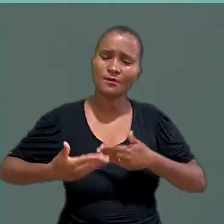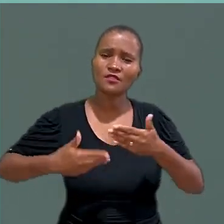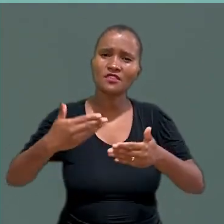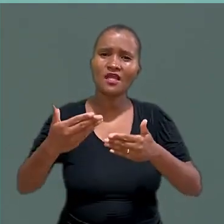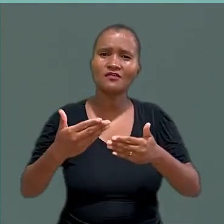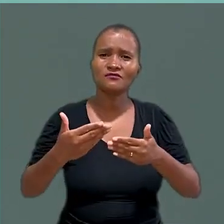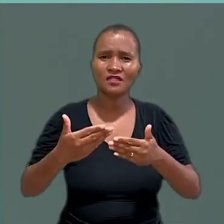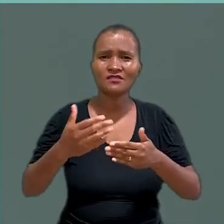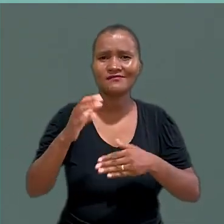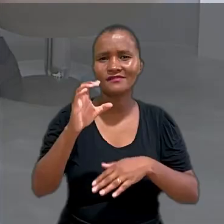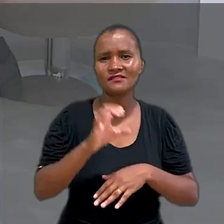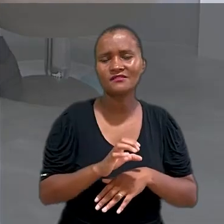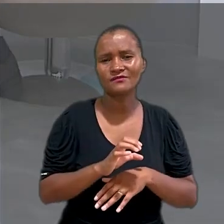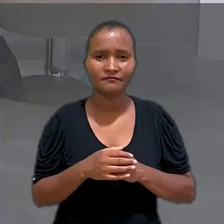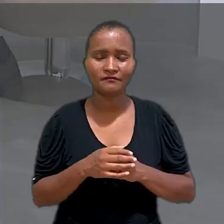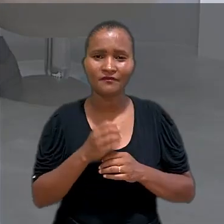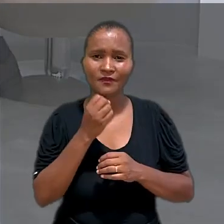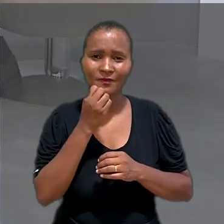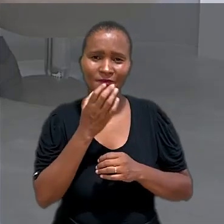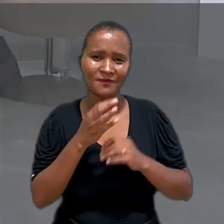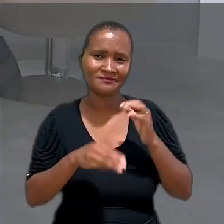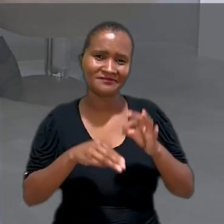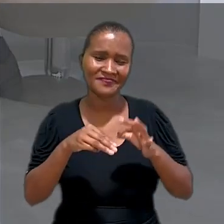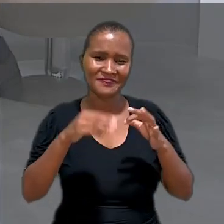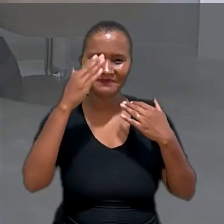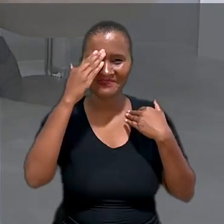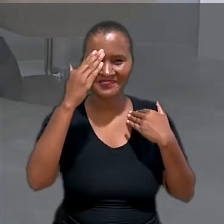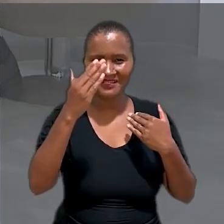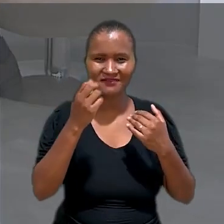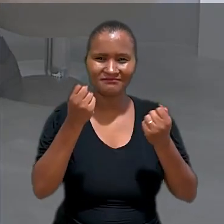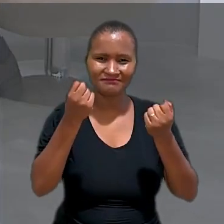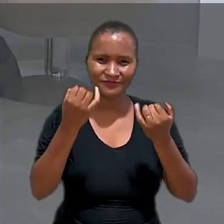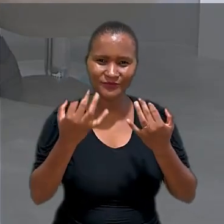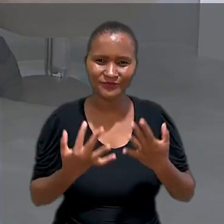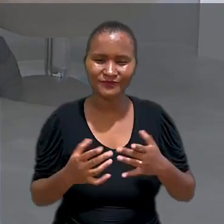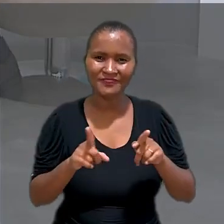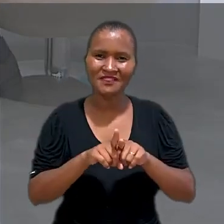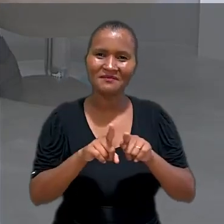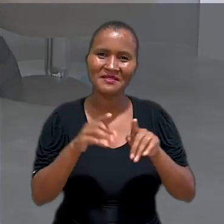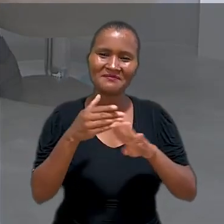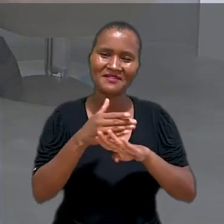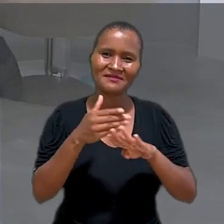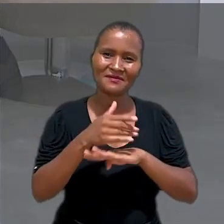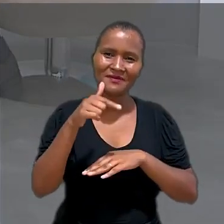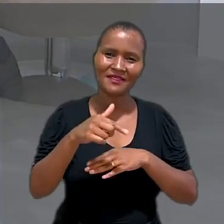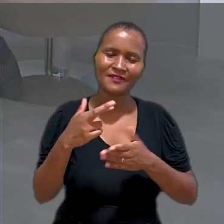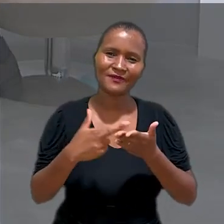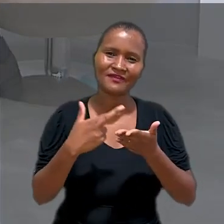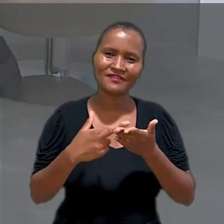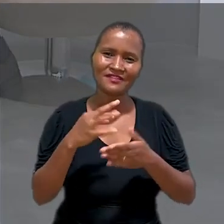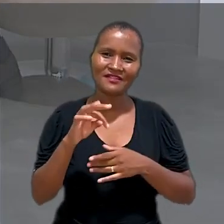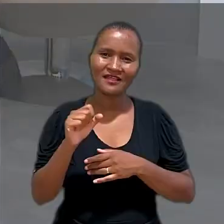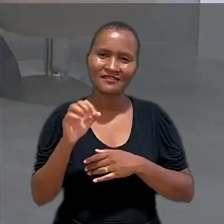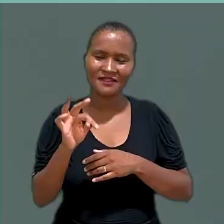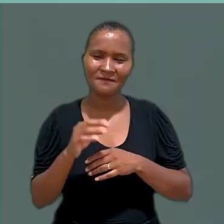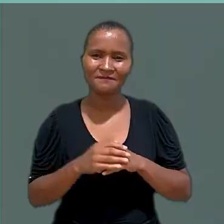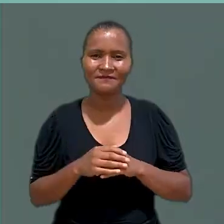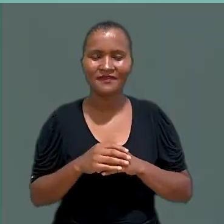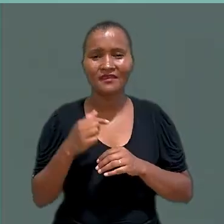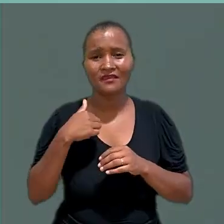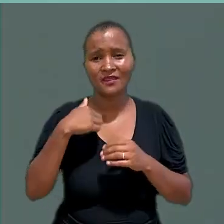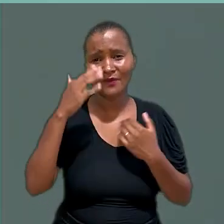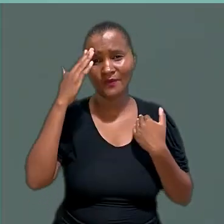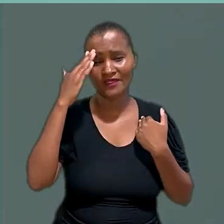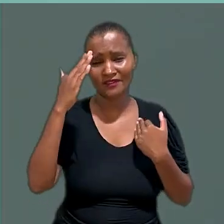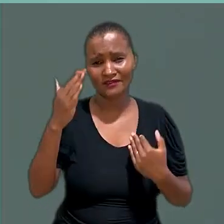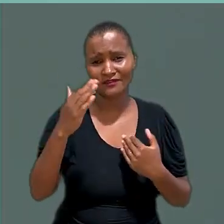nesse processo civilizatório. Bom, ministro, mais uma vez, muito obrigada pelos esclarecimentos e pela participação aqui no Revista TST. Eu